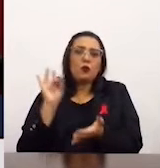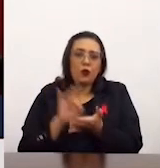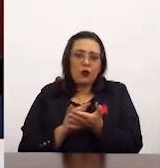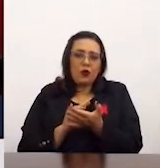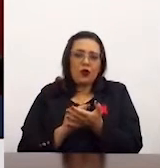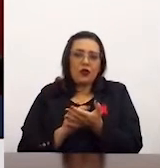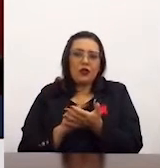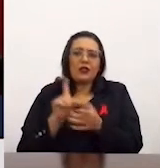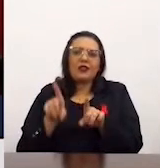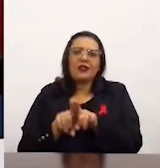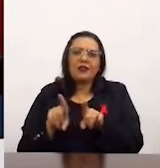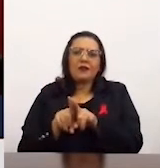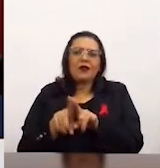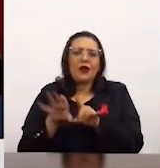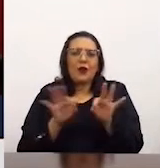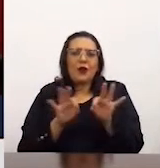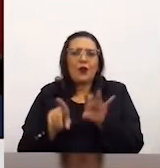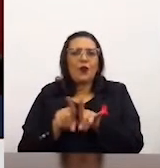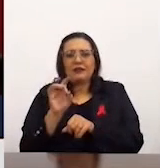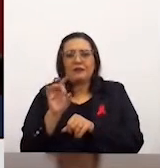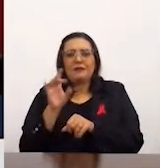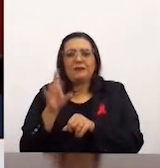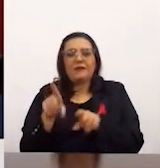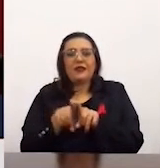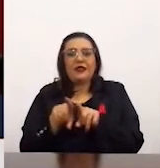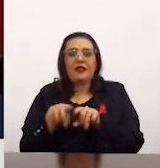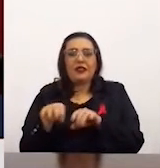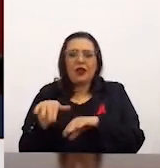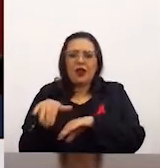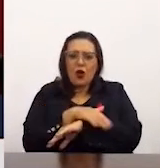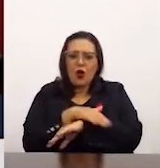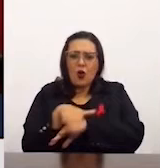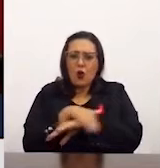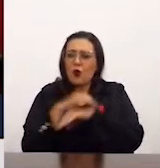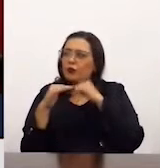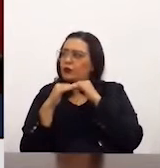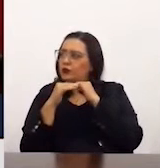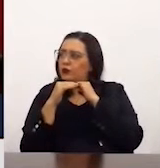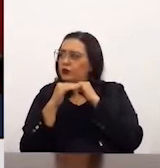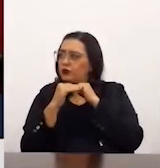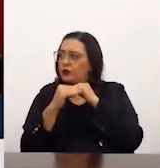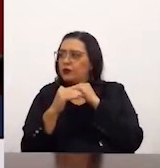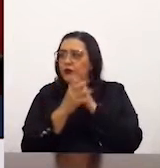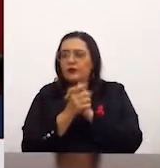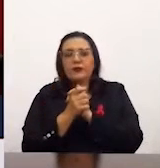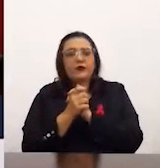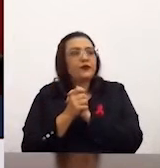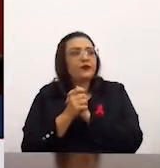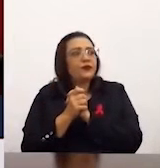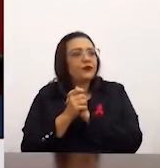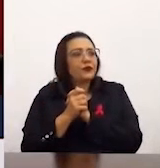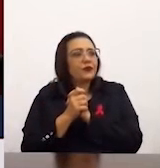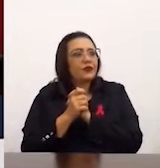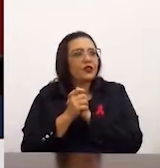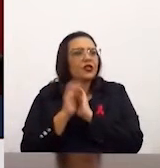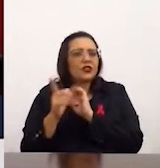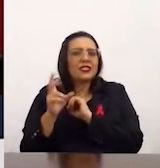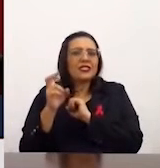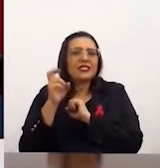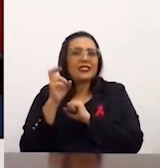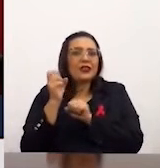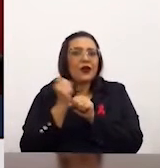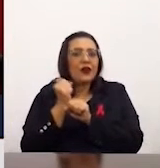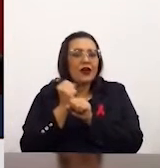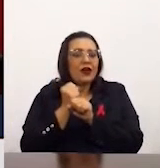acordo com as normas, 5 anos. E é bom dizer que esses 5 anos, senhoras e senhores, vence no próximo